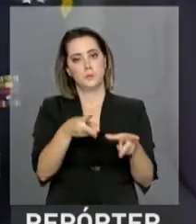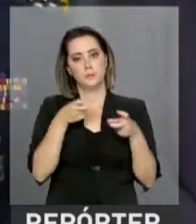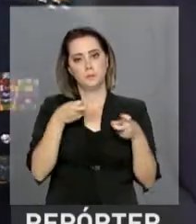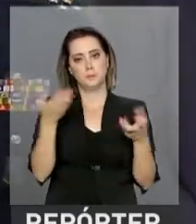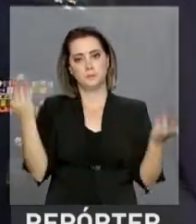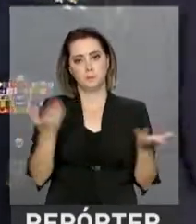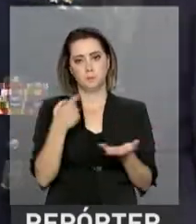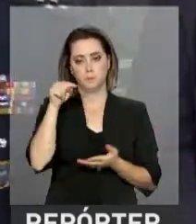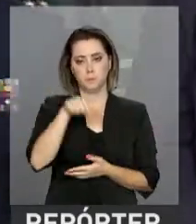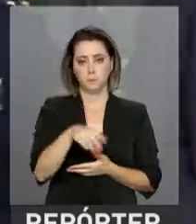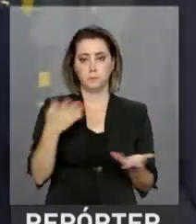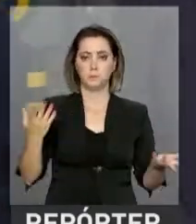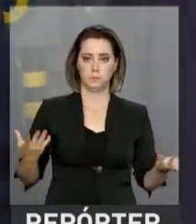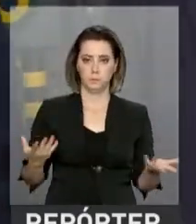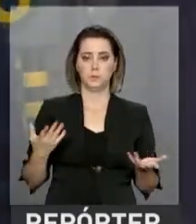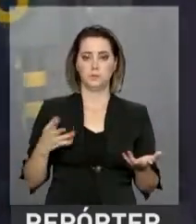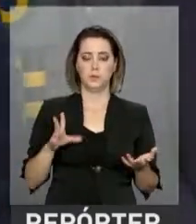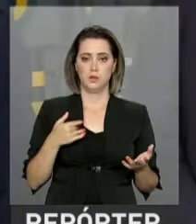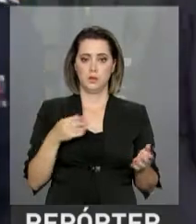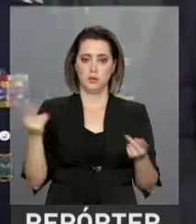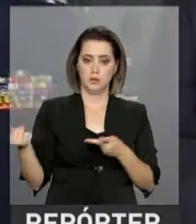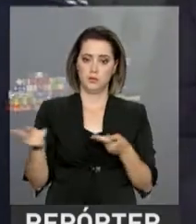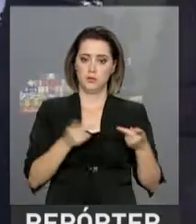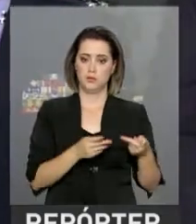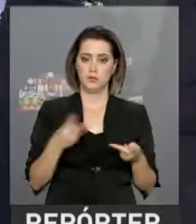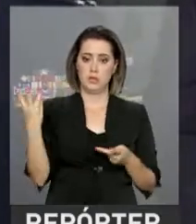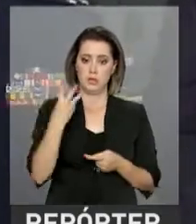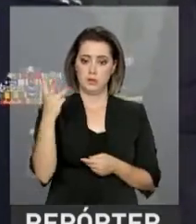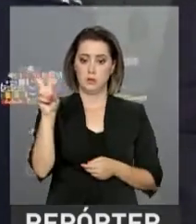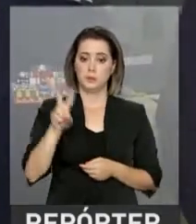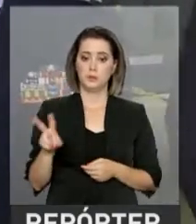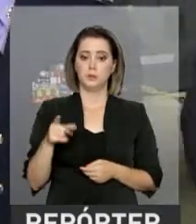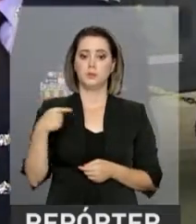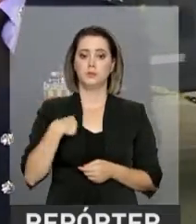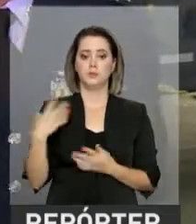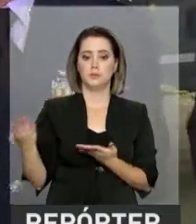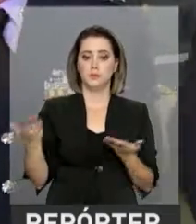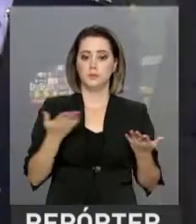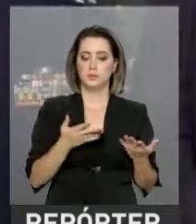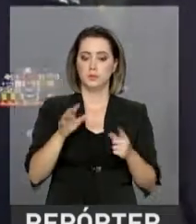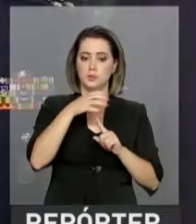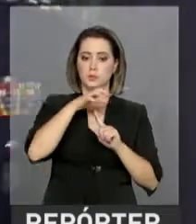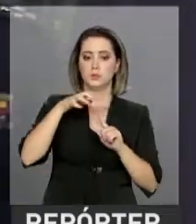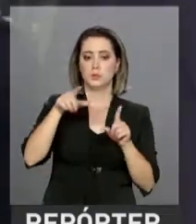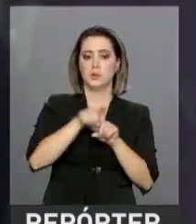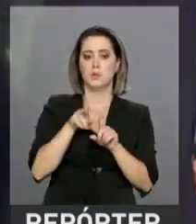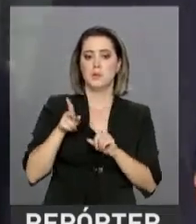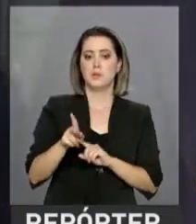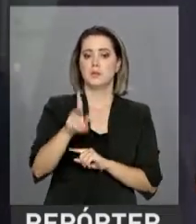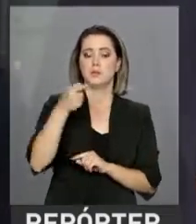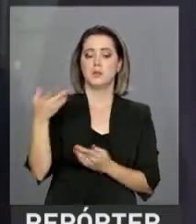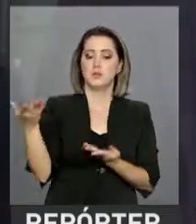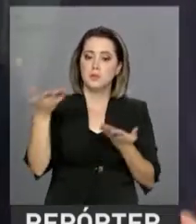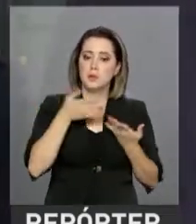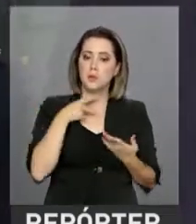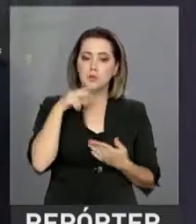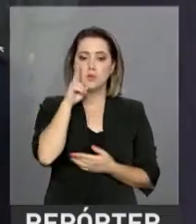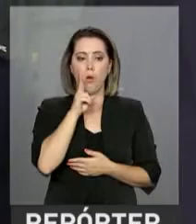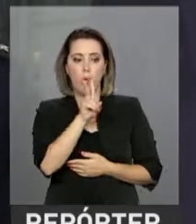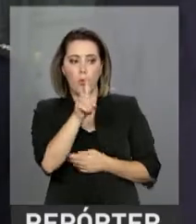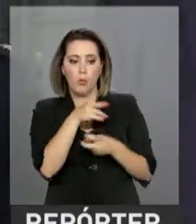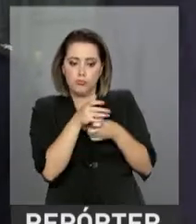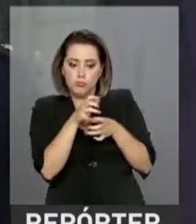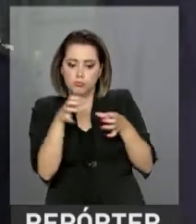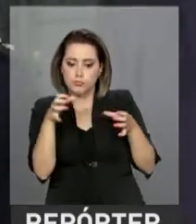que nesta breve visita a cada momento que vem e disse que ela se